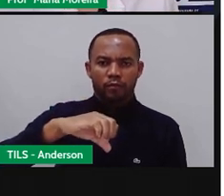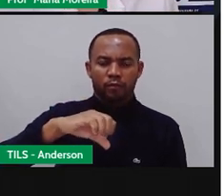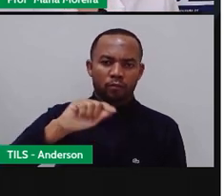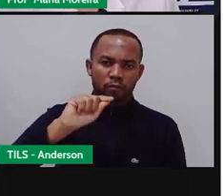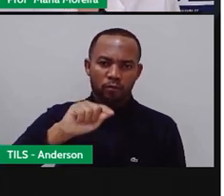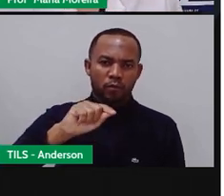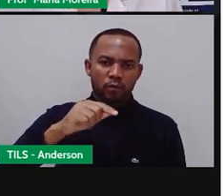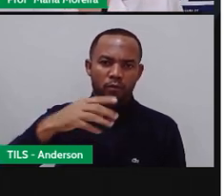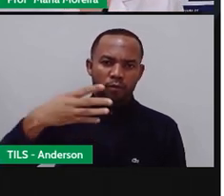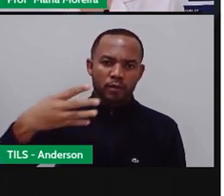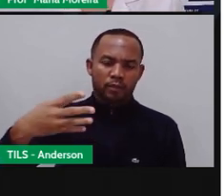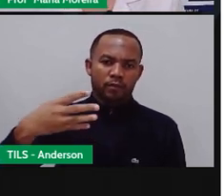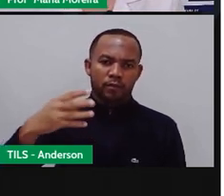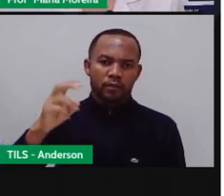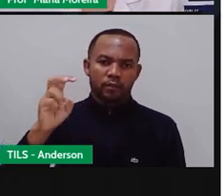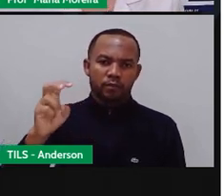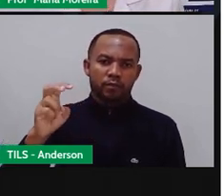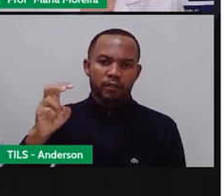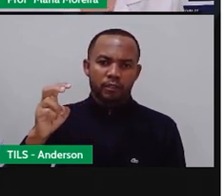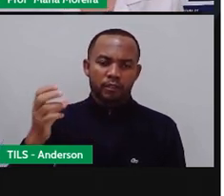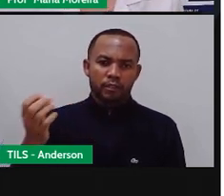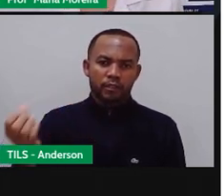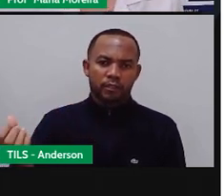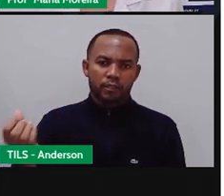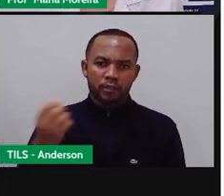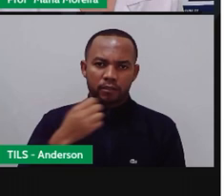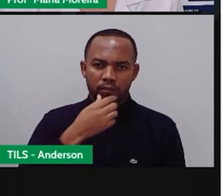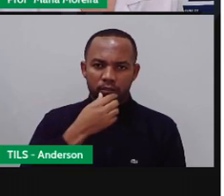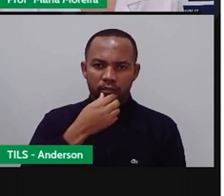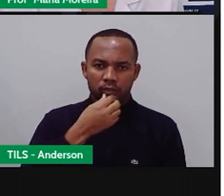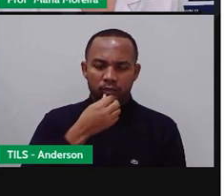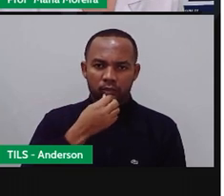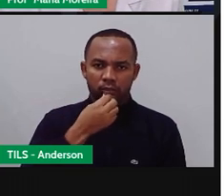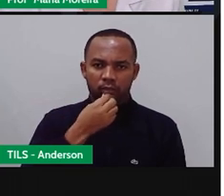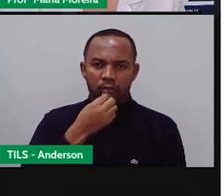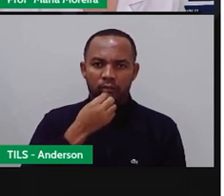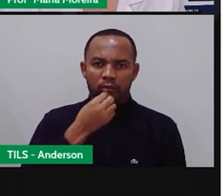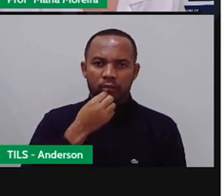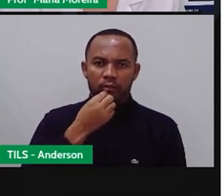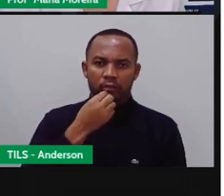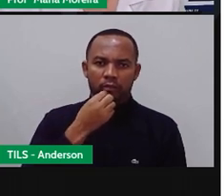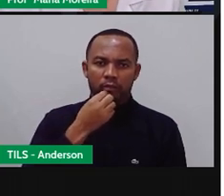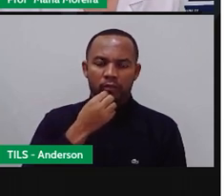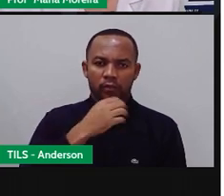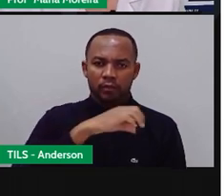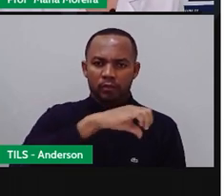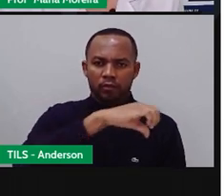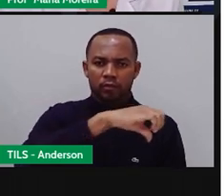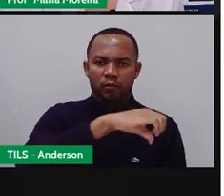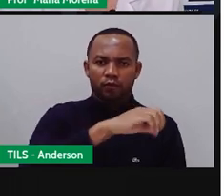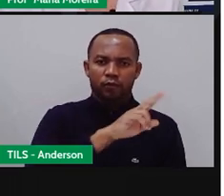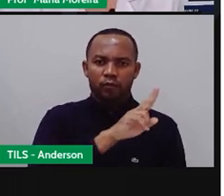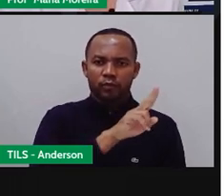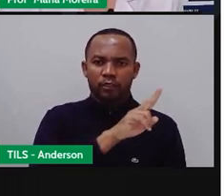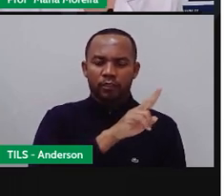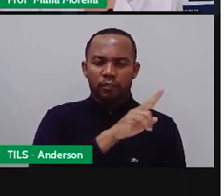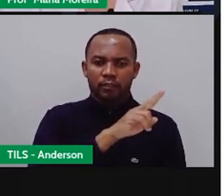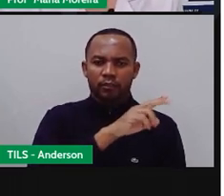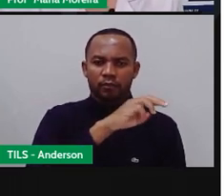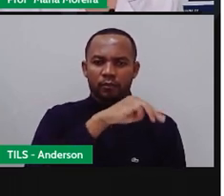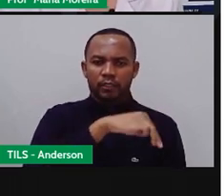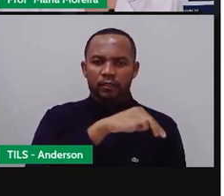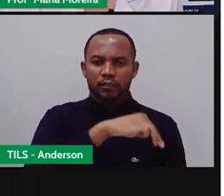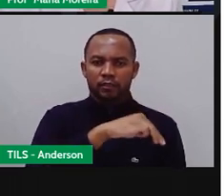9.450 aí seis então eu tenho quatro aqui ó centenas e 9 unidades de milhar